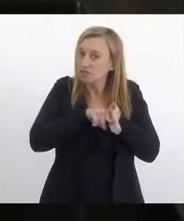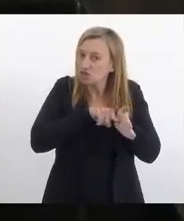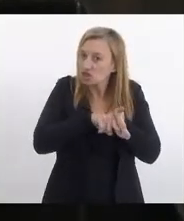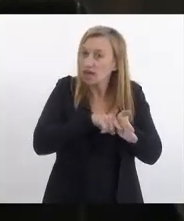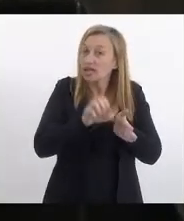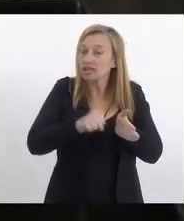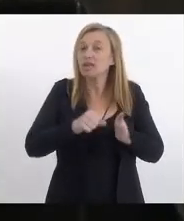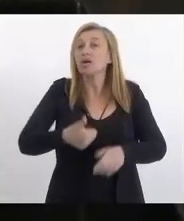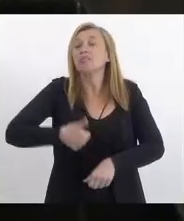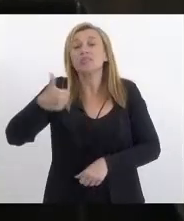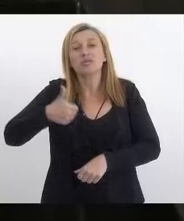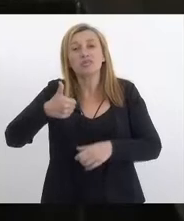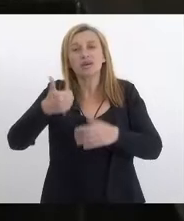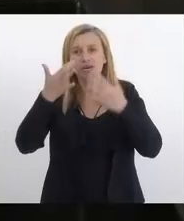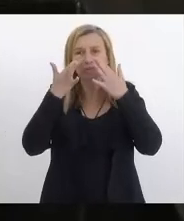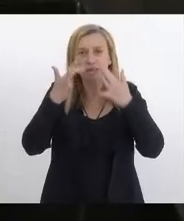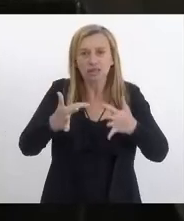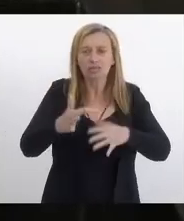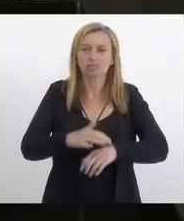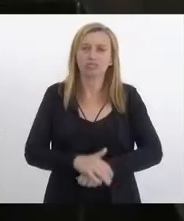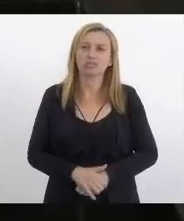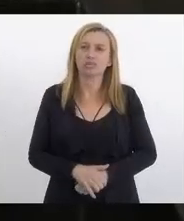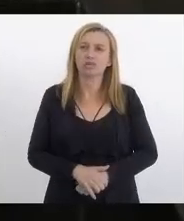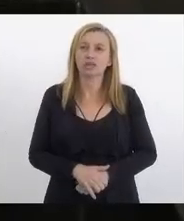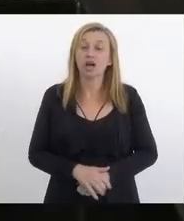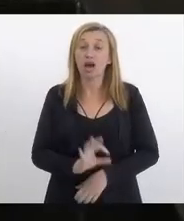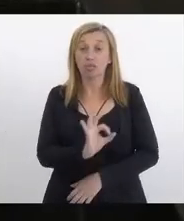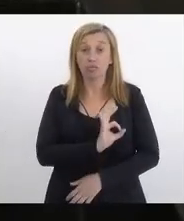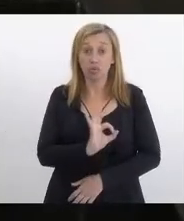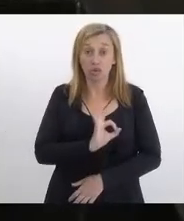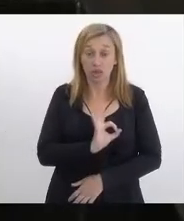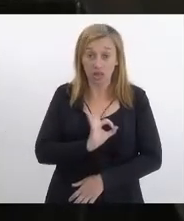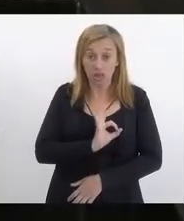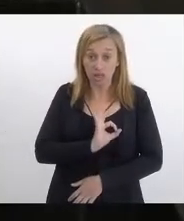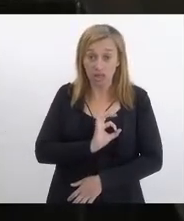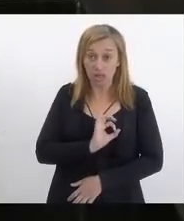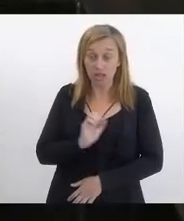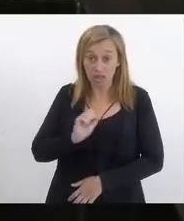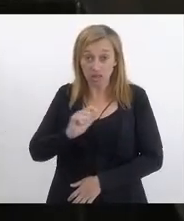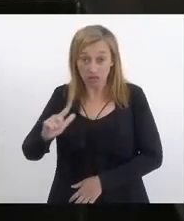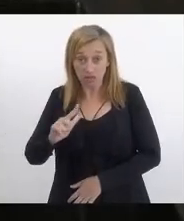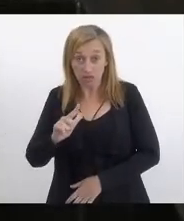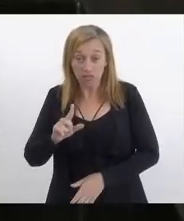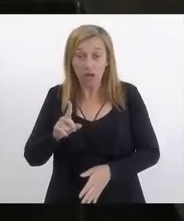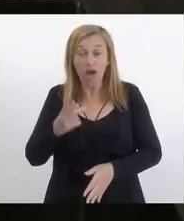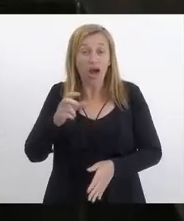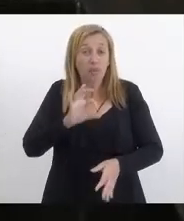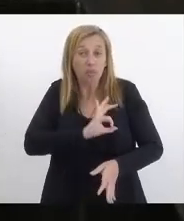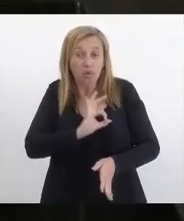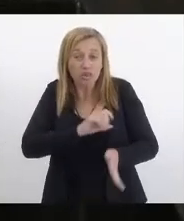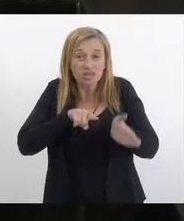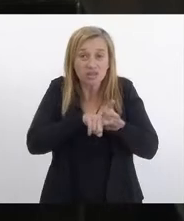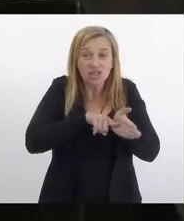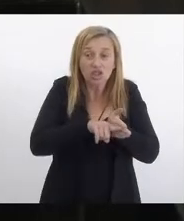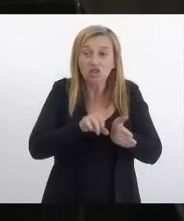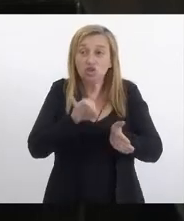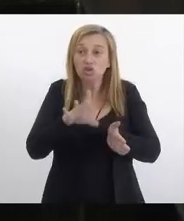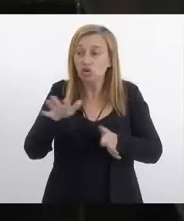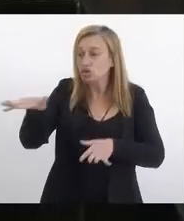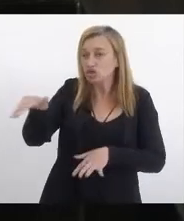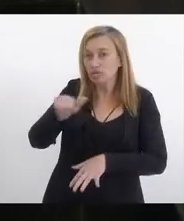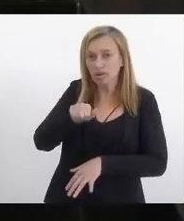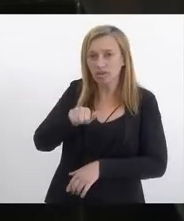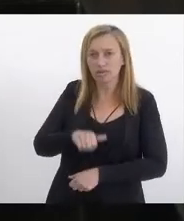A primeira coisa que chama a atenção é que a Polícia Civil, a Polícia Judiciária, a Polícia Investigativa, só tenha sido acionada